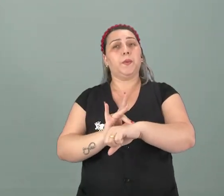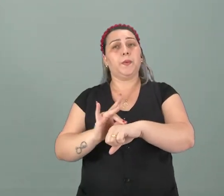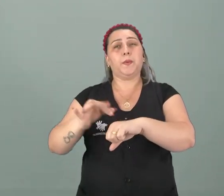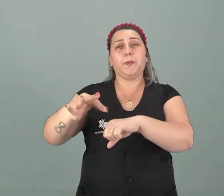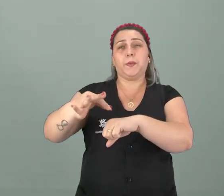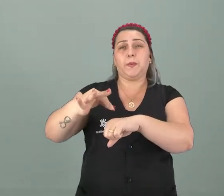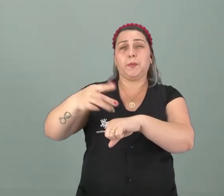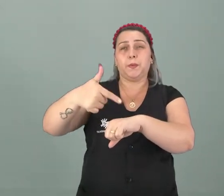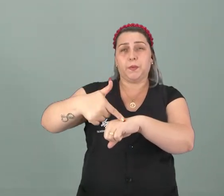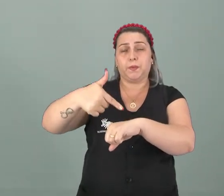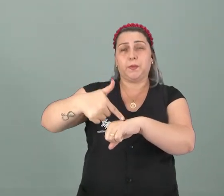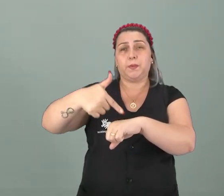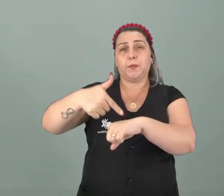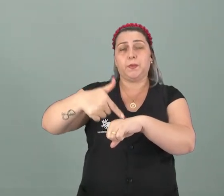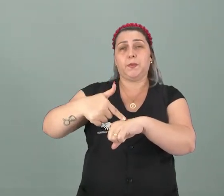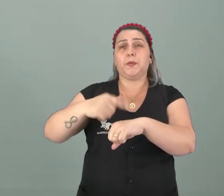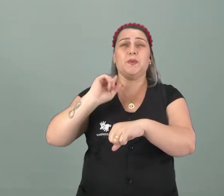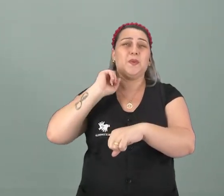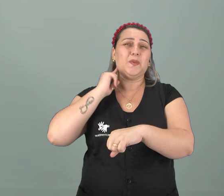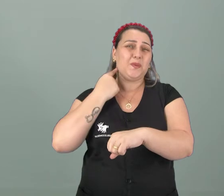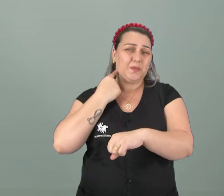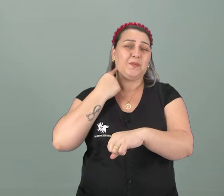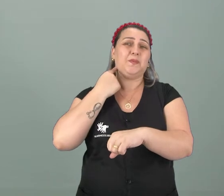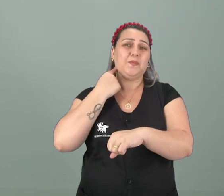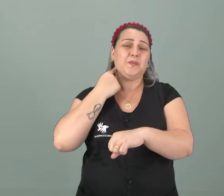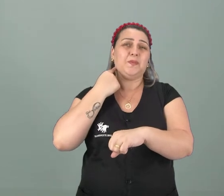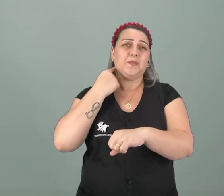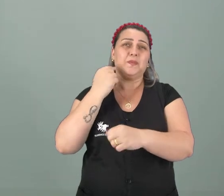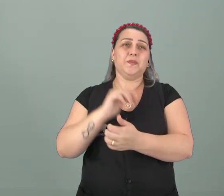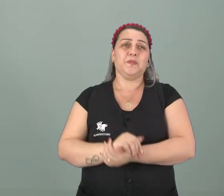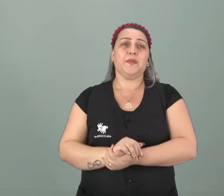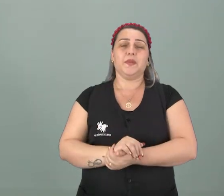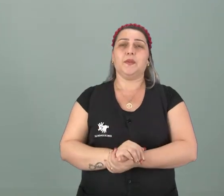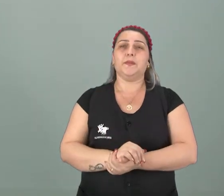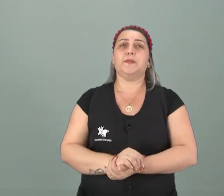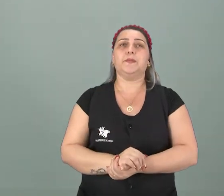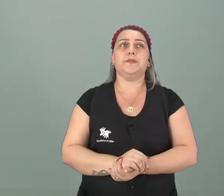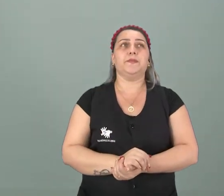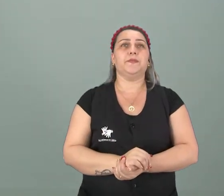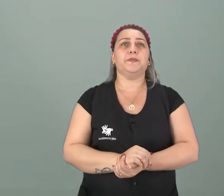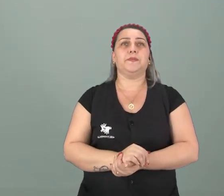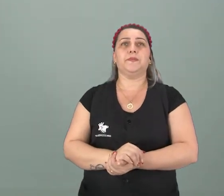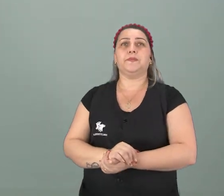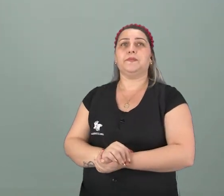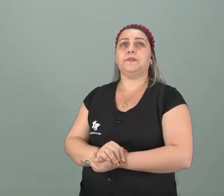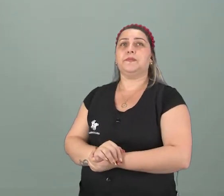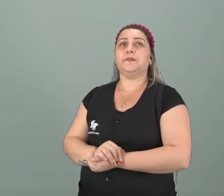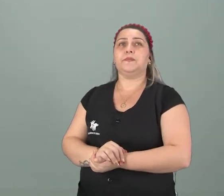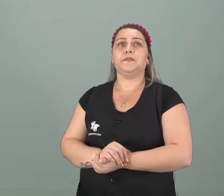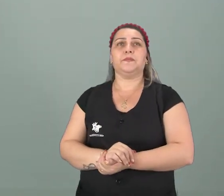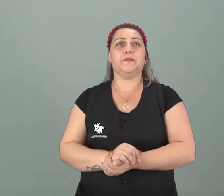das termoelétricas, é essa questão de poluir. Poluem muito, tá? Não é pouco, é muito mesmo.